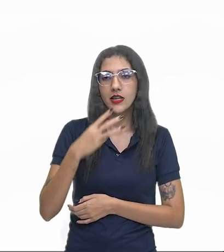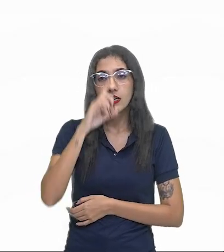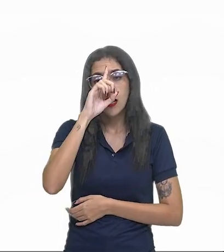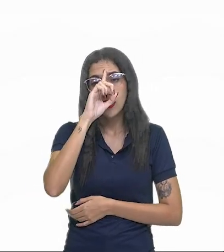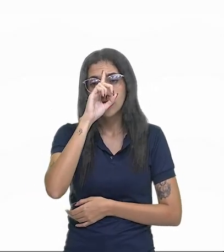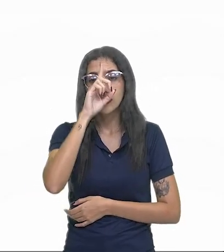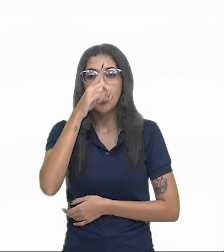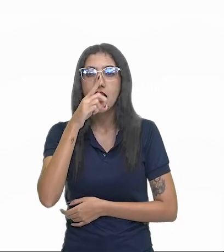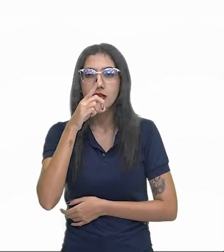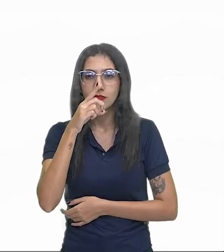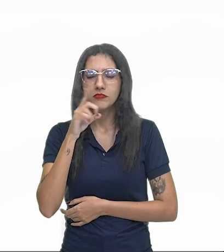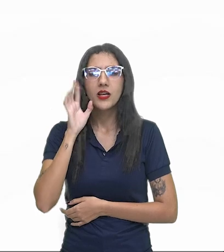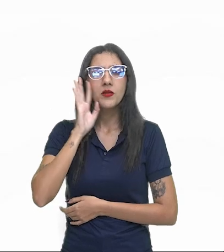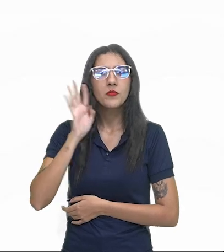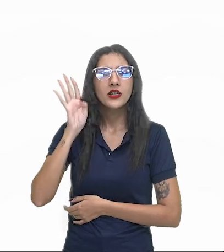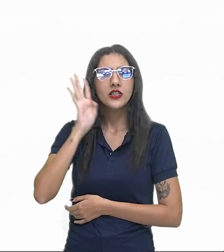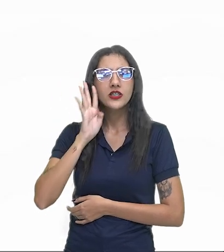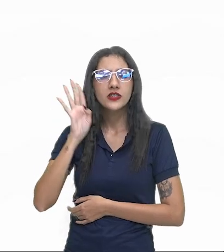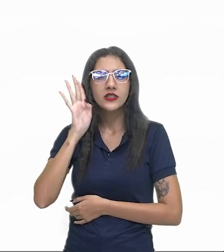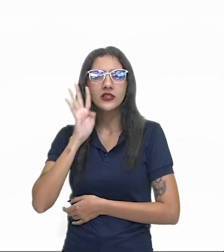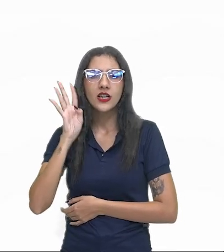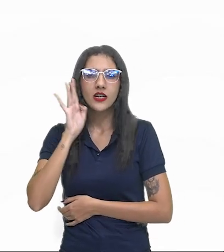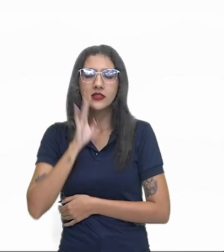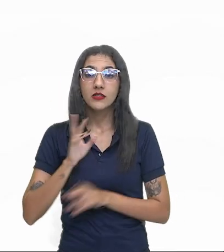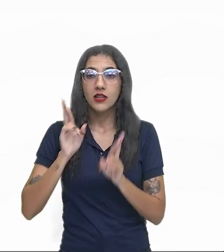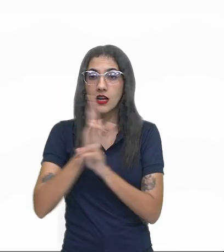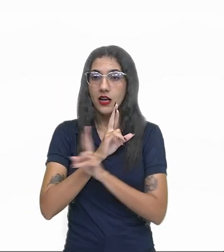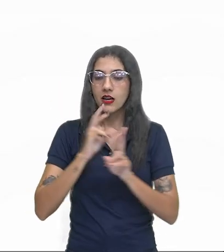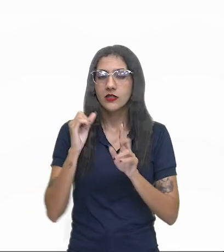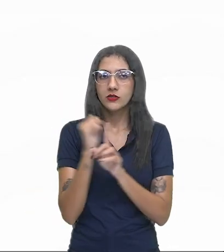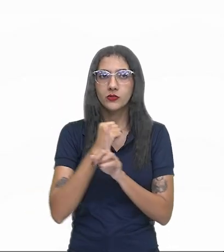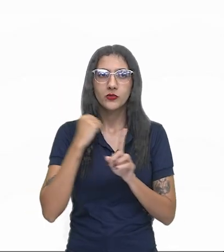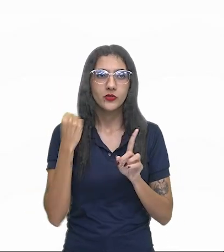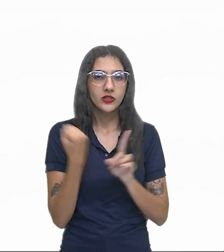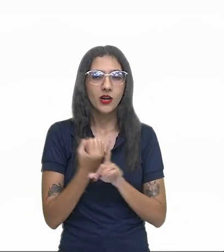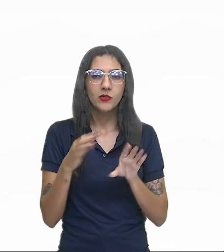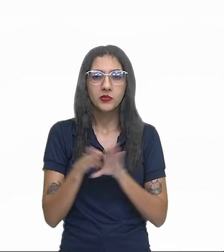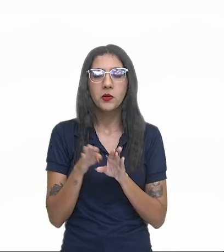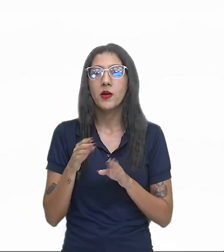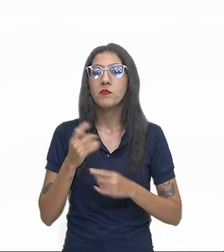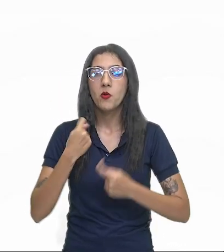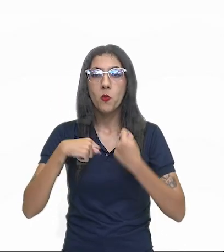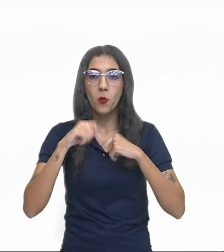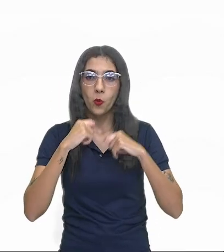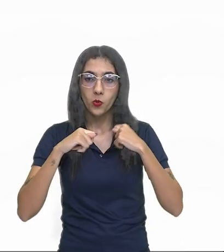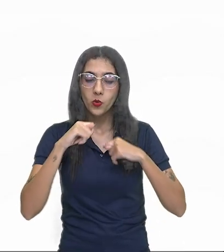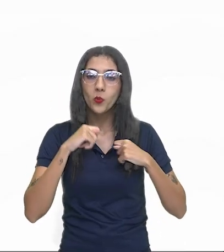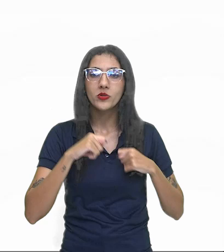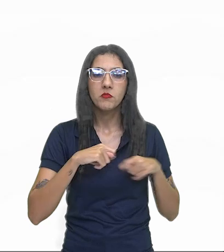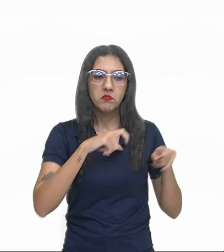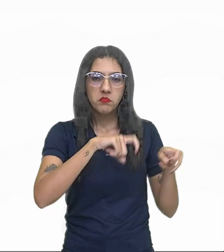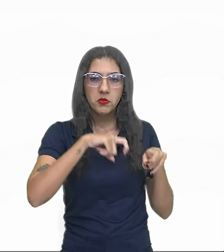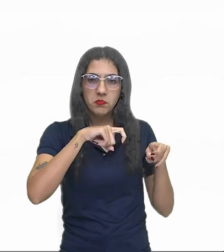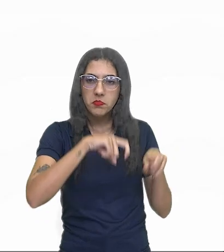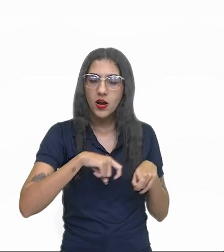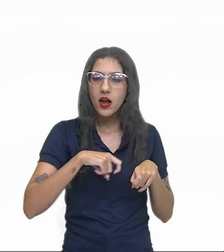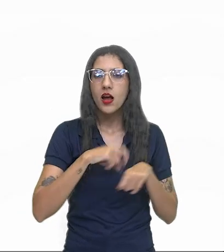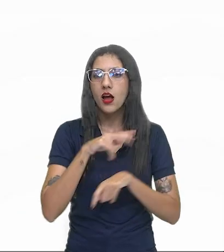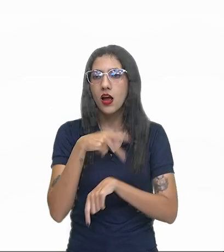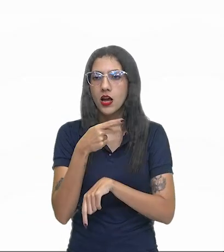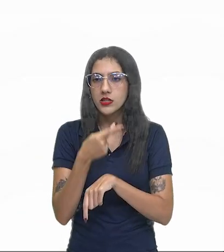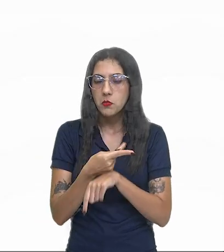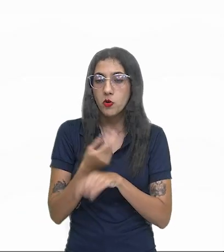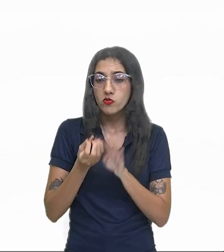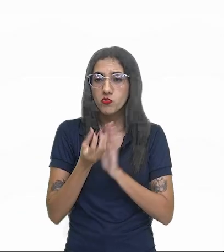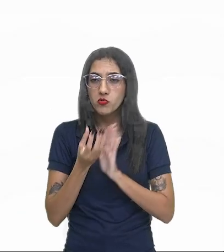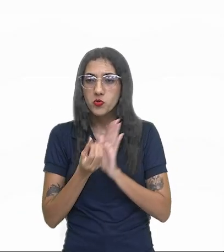de uma xícara de café, que está ligada às relações sociais e econômicas. o cultivo, o empacotamento, a